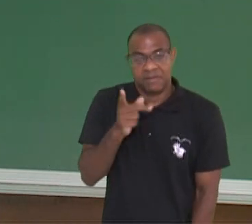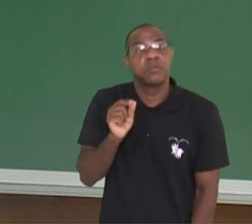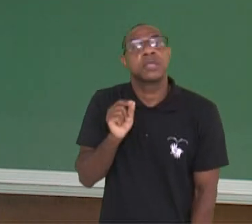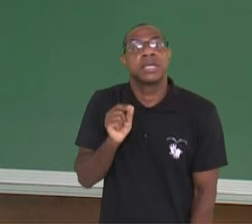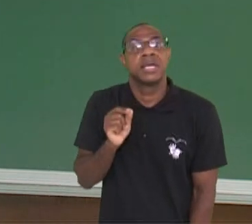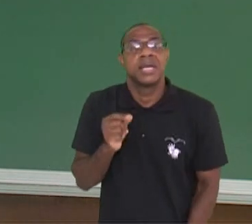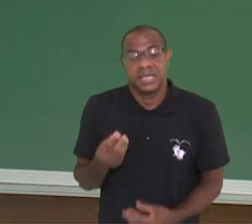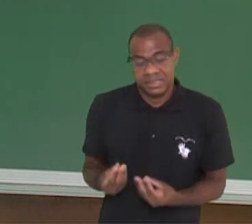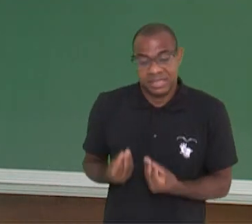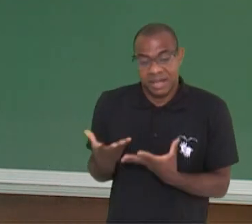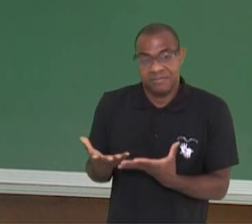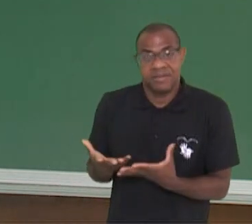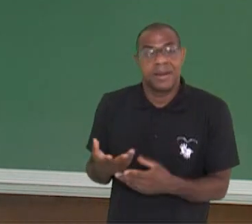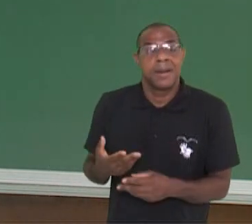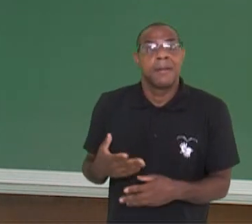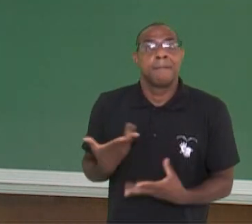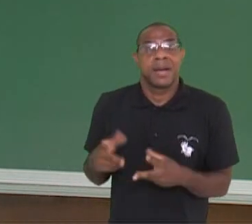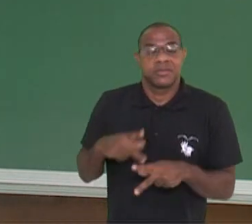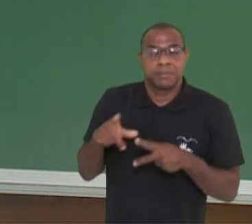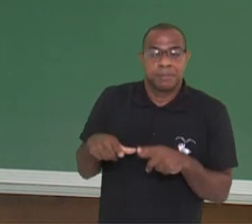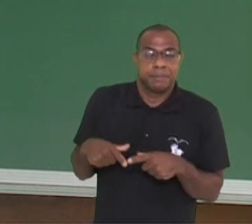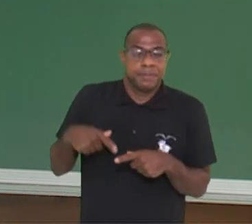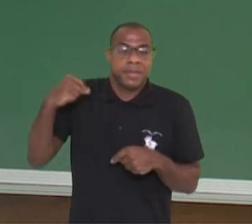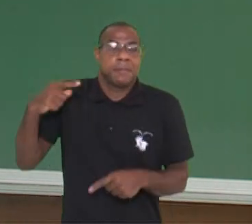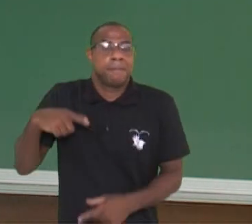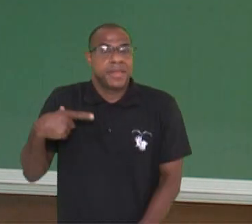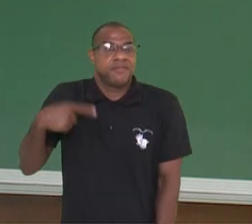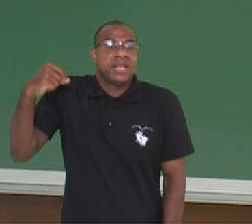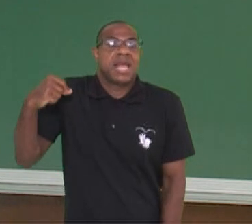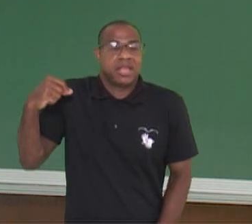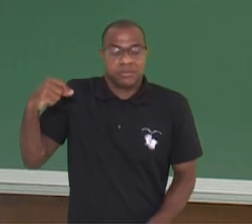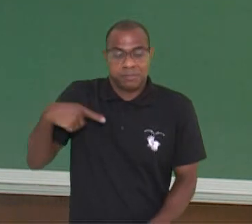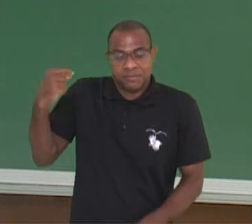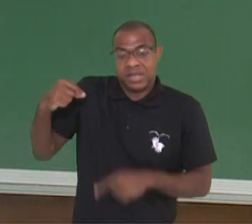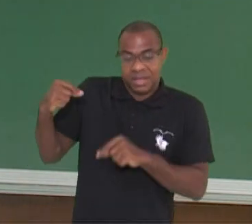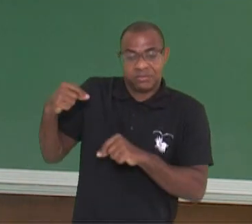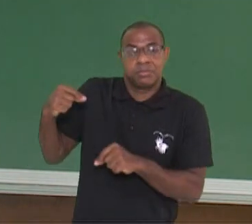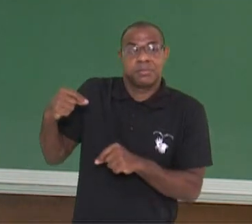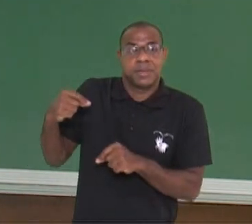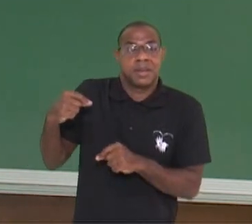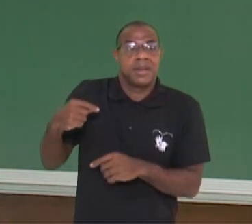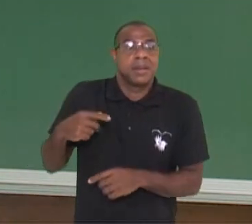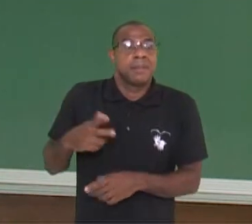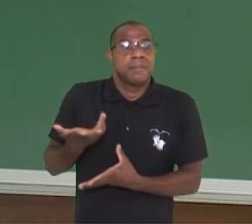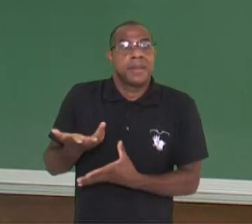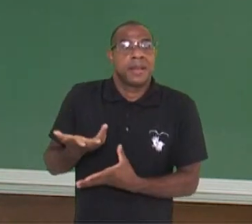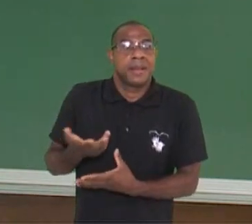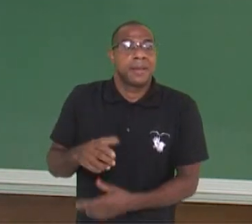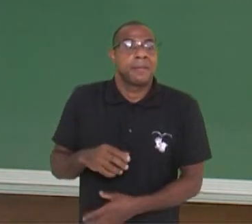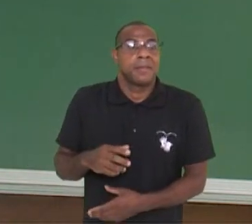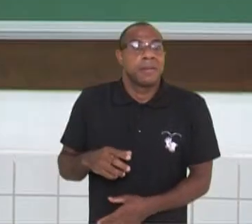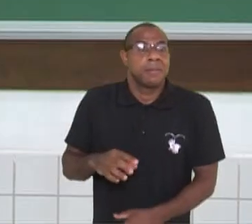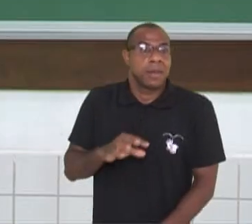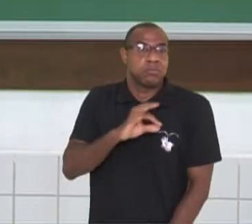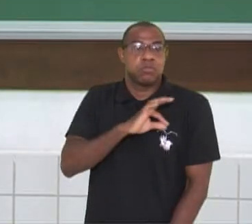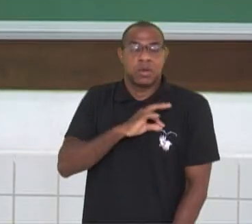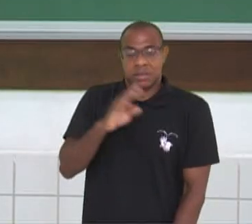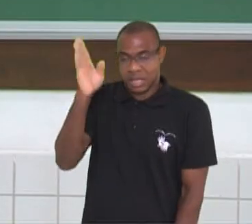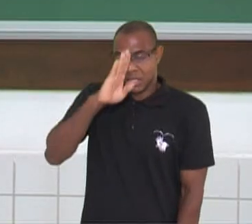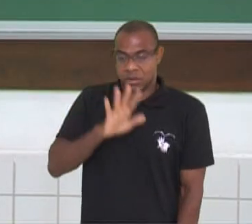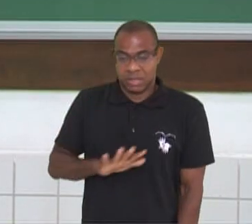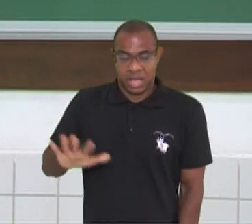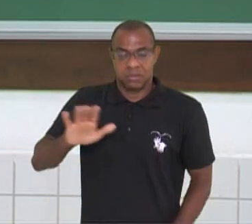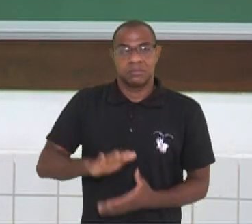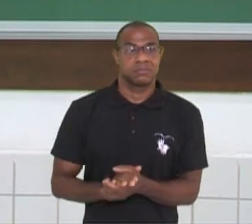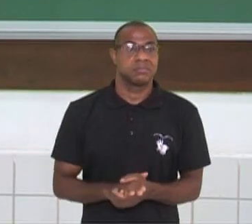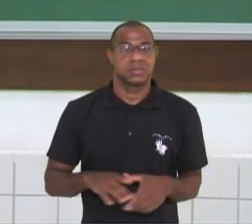privilégios para a Guarda Nacional e menos prestígio para o Exército. Problema aí, ó. Ainda os militares acusavam os